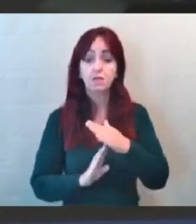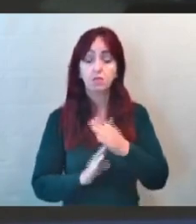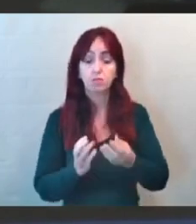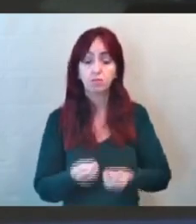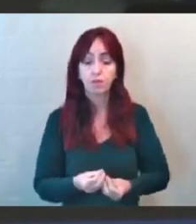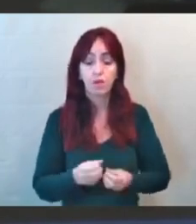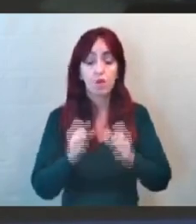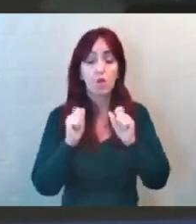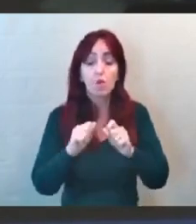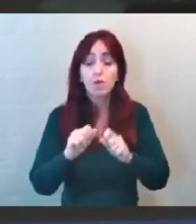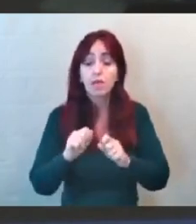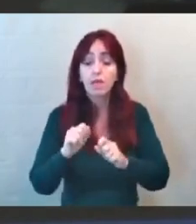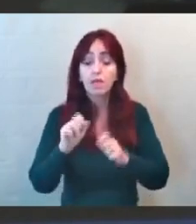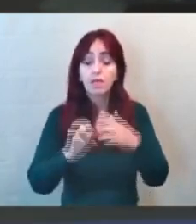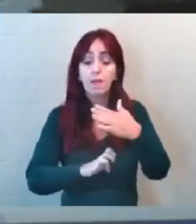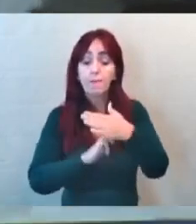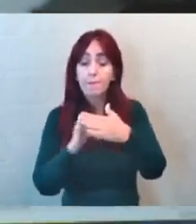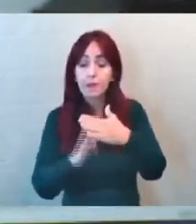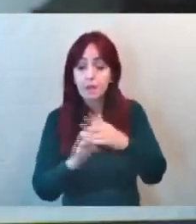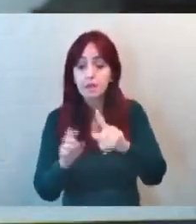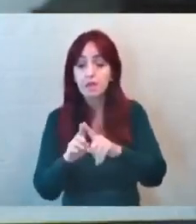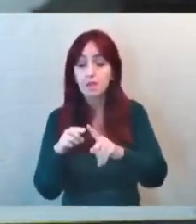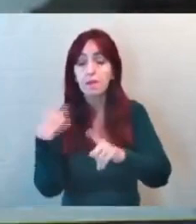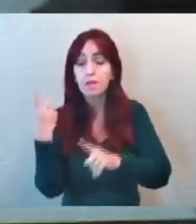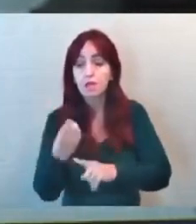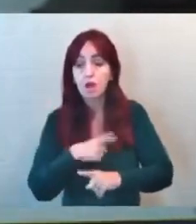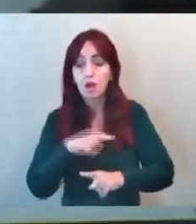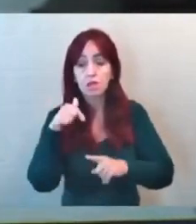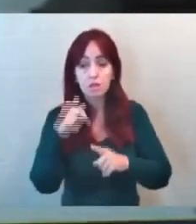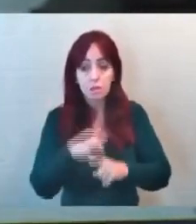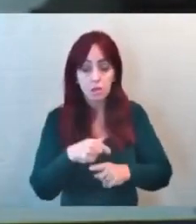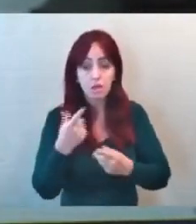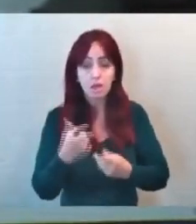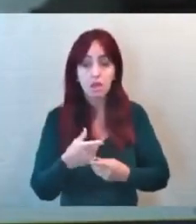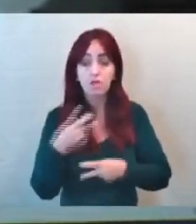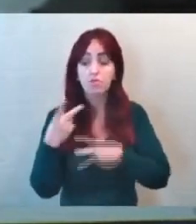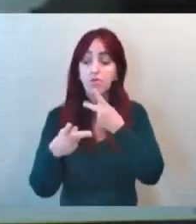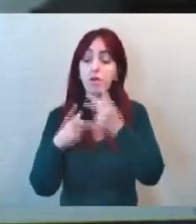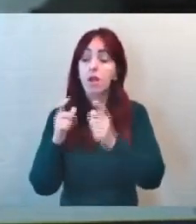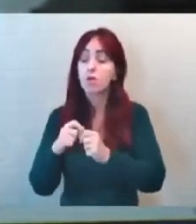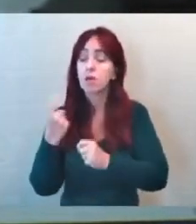é que nós, né, que estamos aqui representando o povo, estamos fazendo?